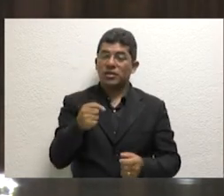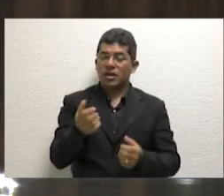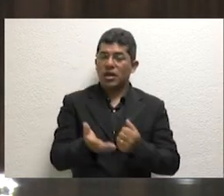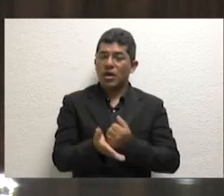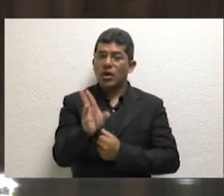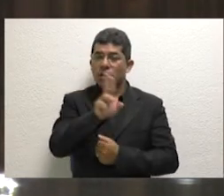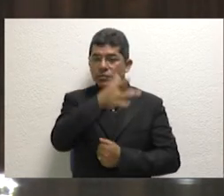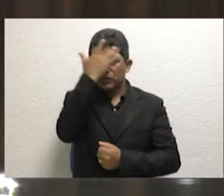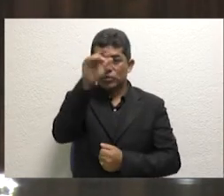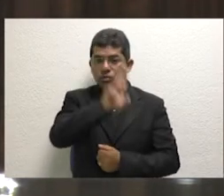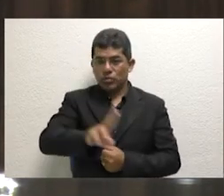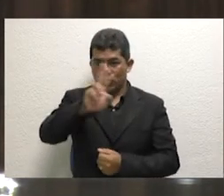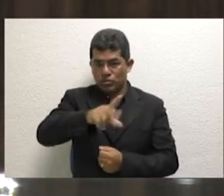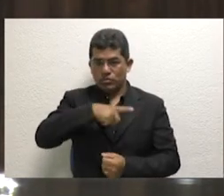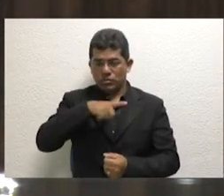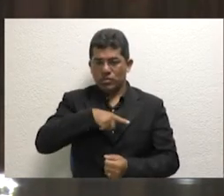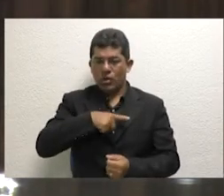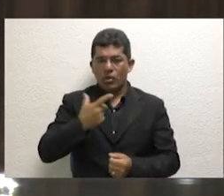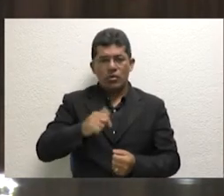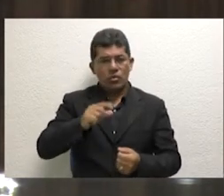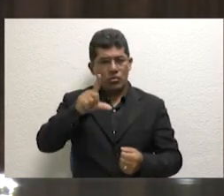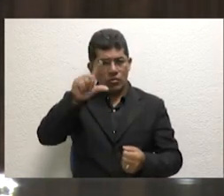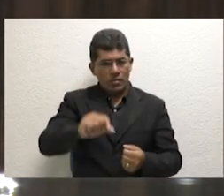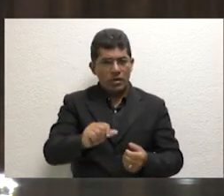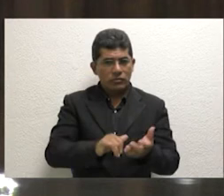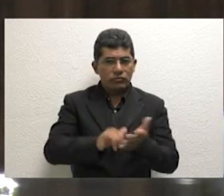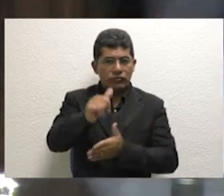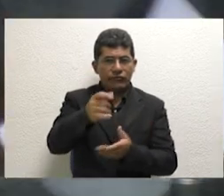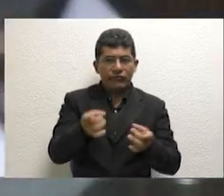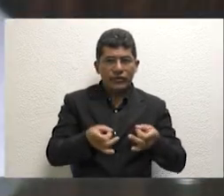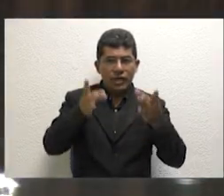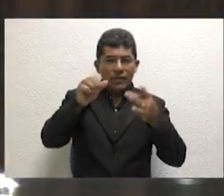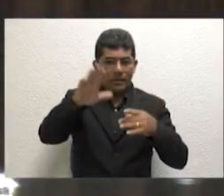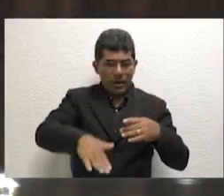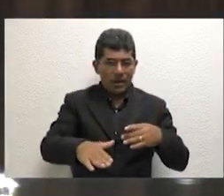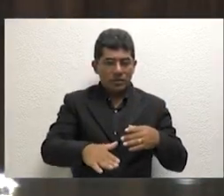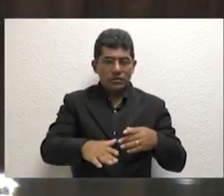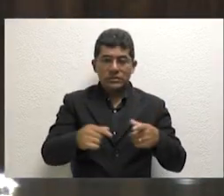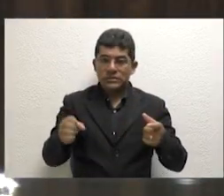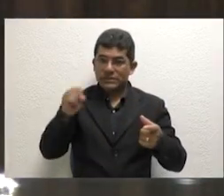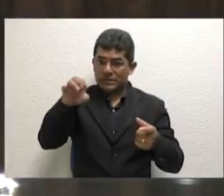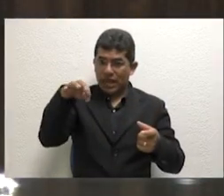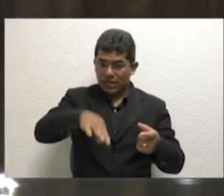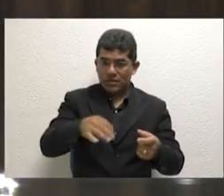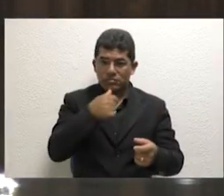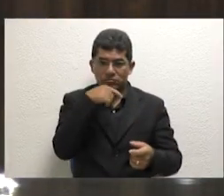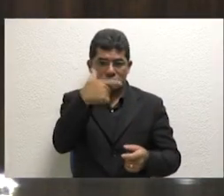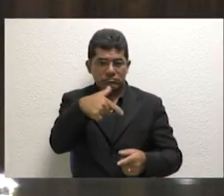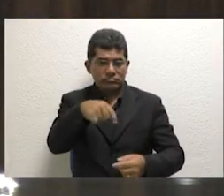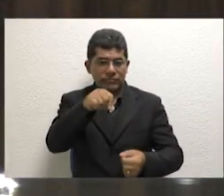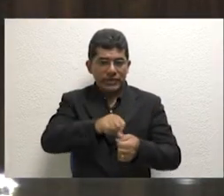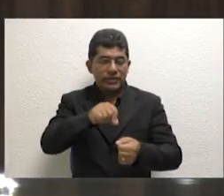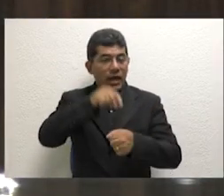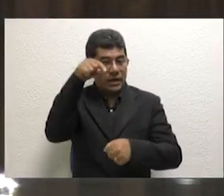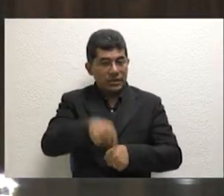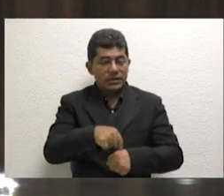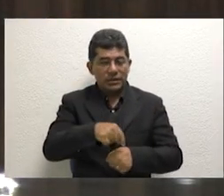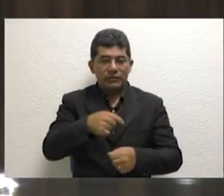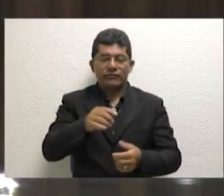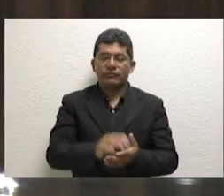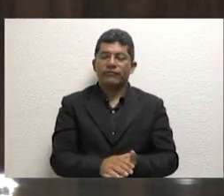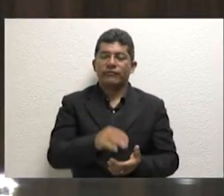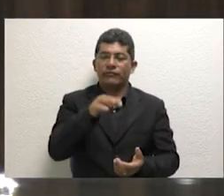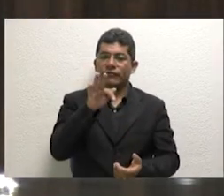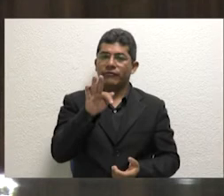consumidores porque chegam a um custo menor no seu destino se aqui não fossem produzidos se aqui não fossem fabricados